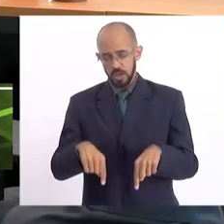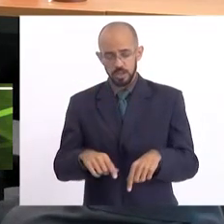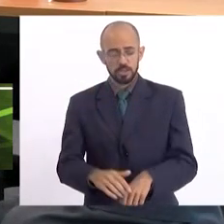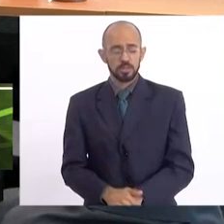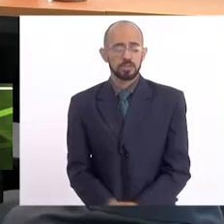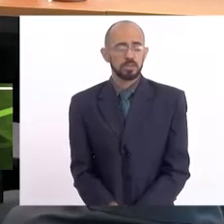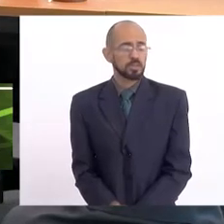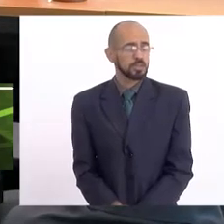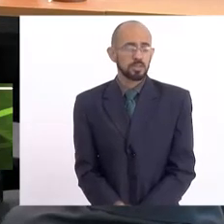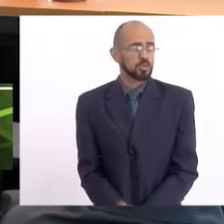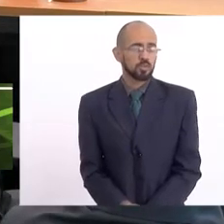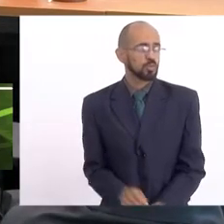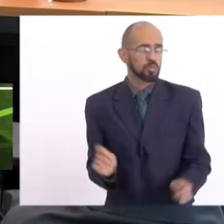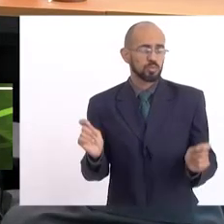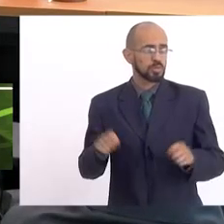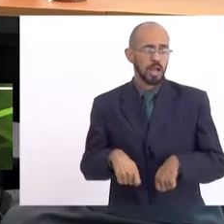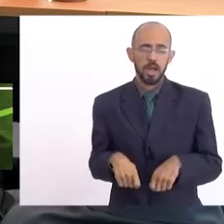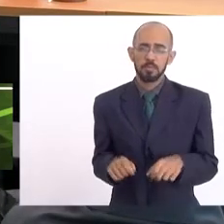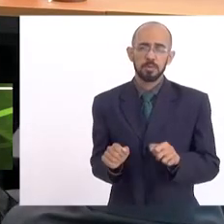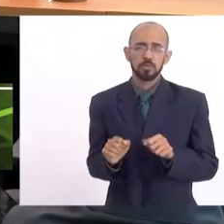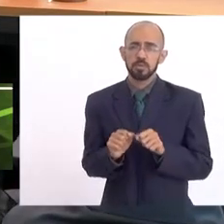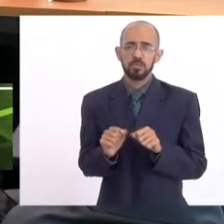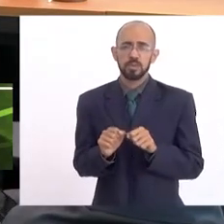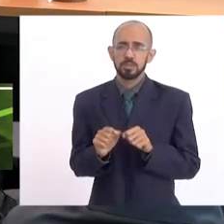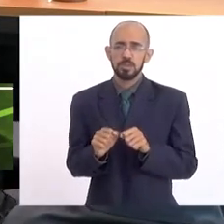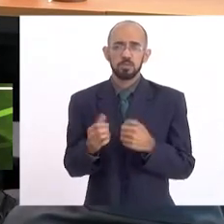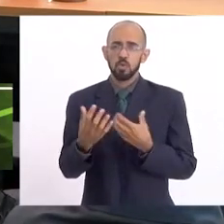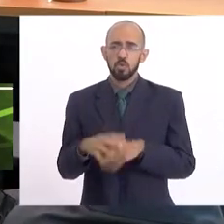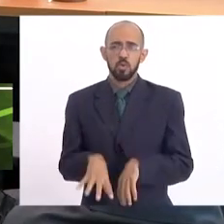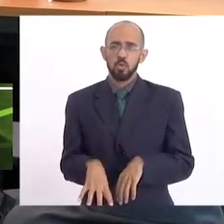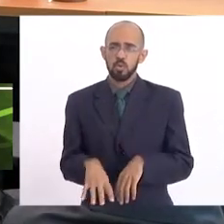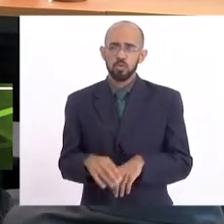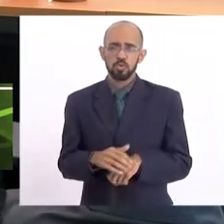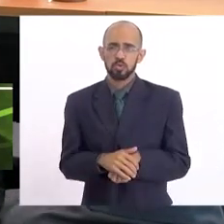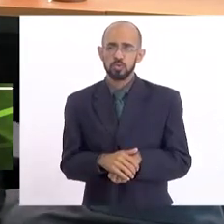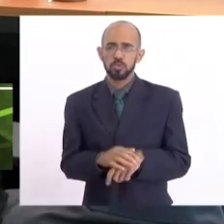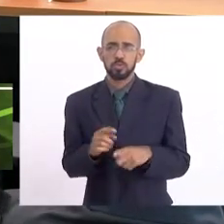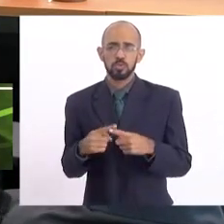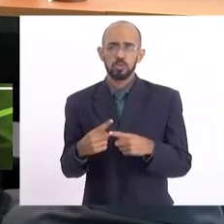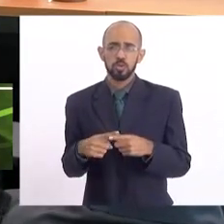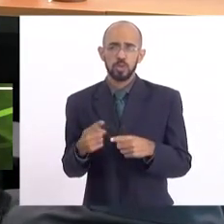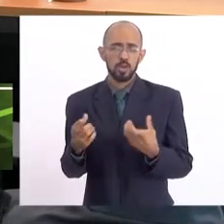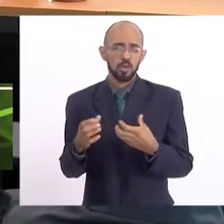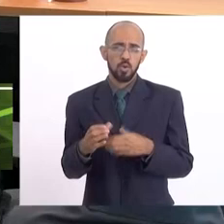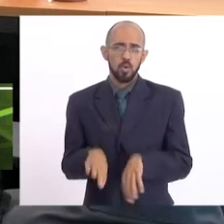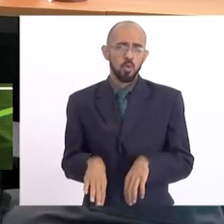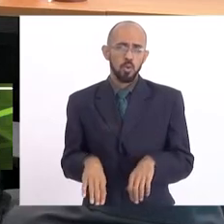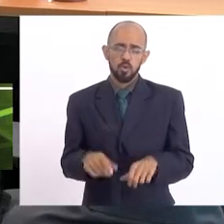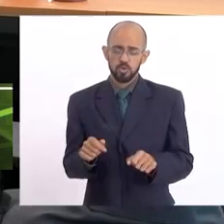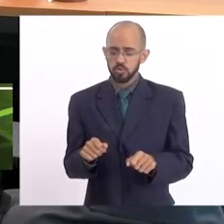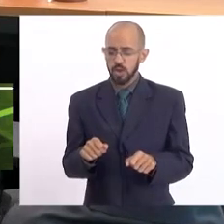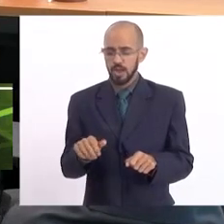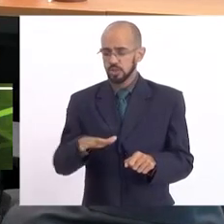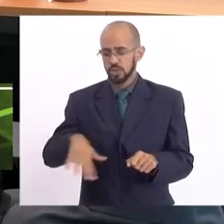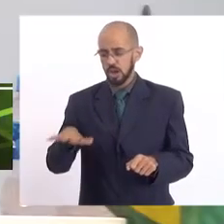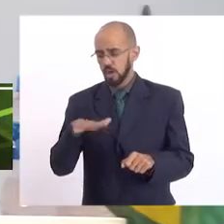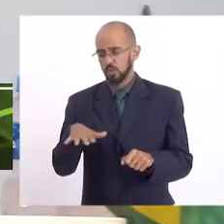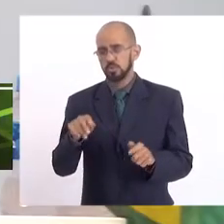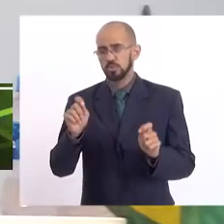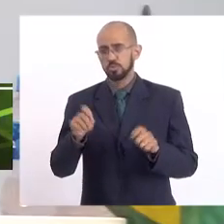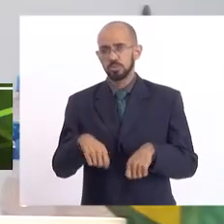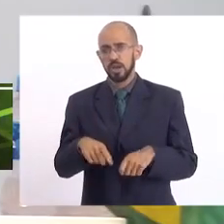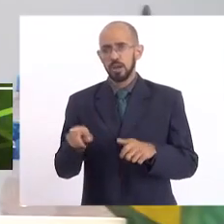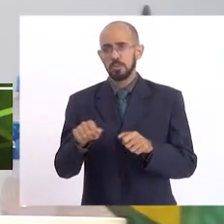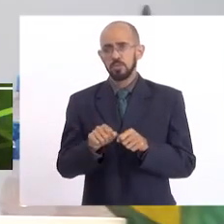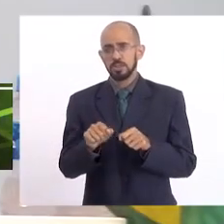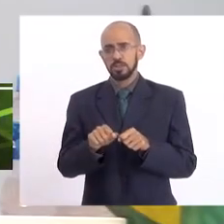Isso você não consegue estabelecer exclusivamente por via do concurso público, porque o concurso é amplo, é lato sensu, você acaba não conseguindo estabelecer ali e nem pode